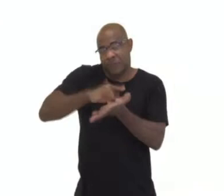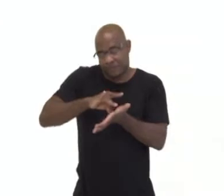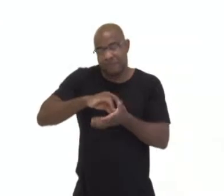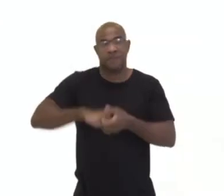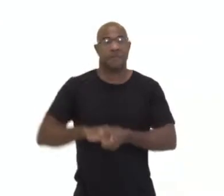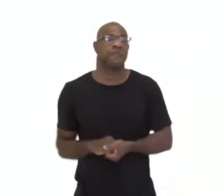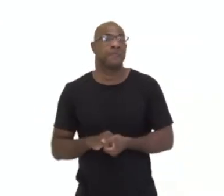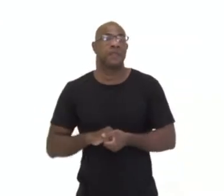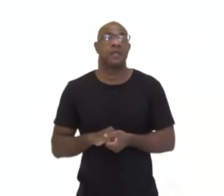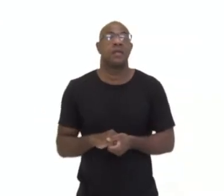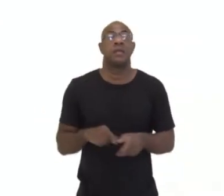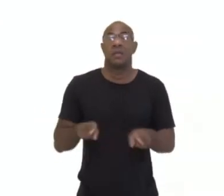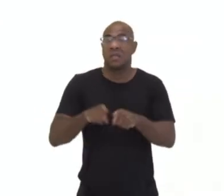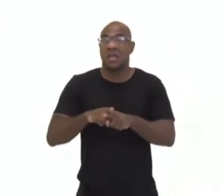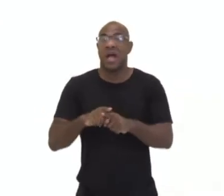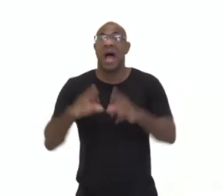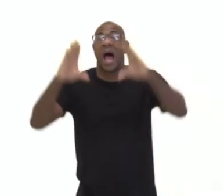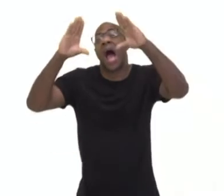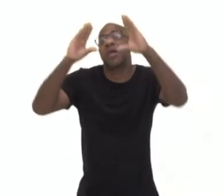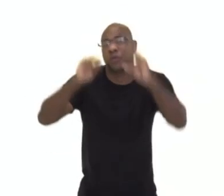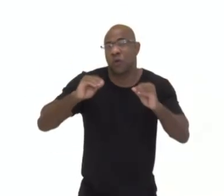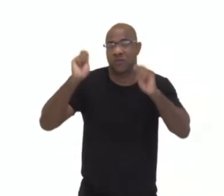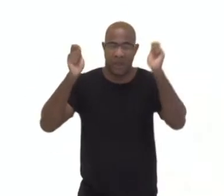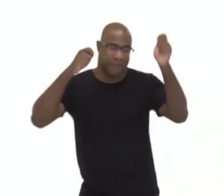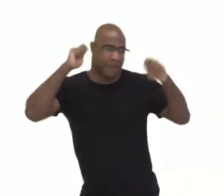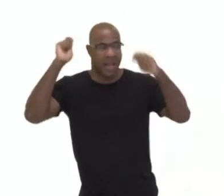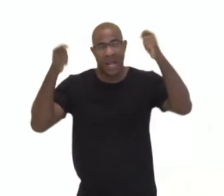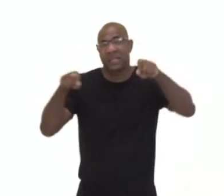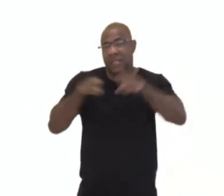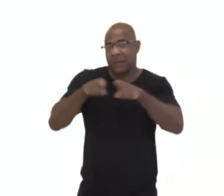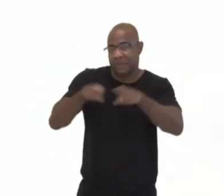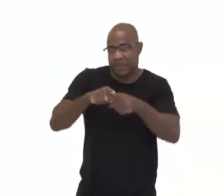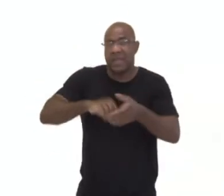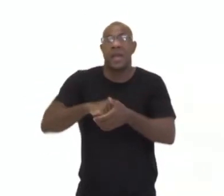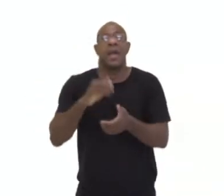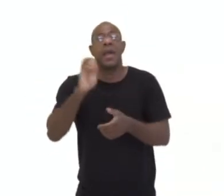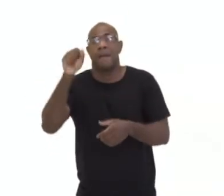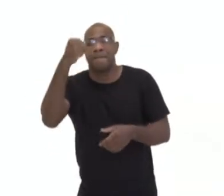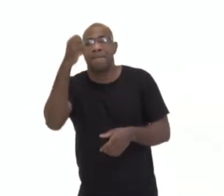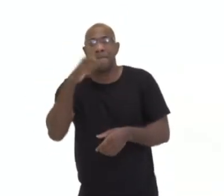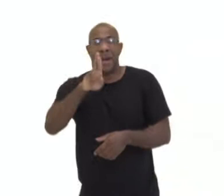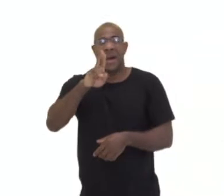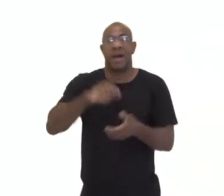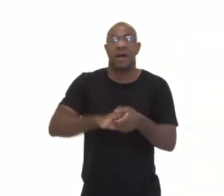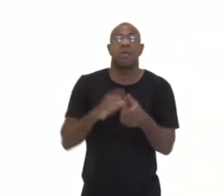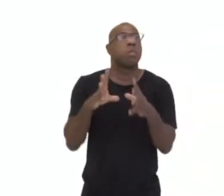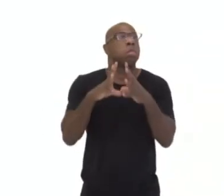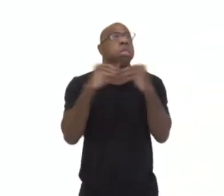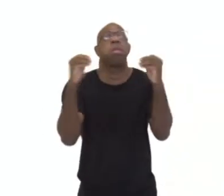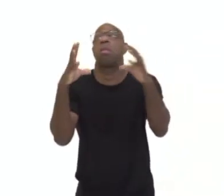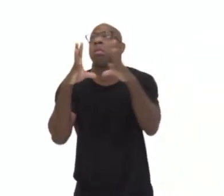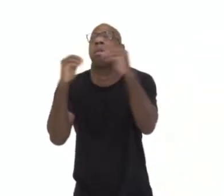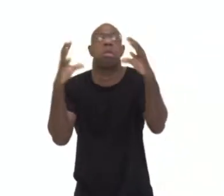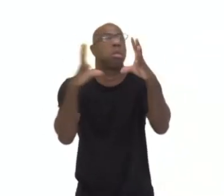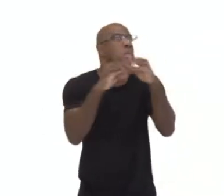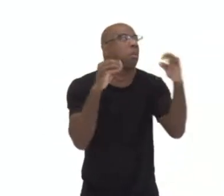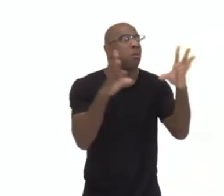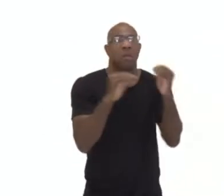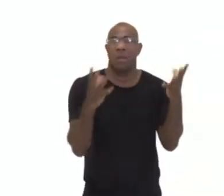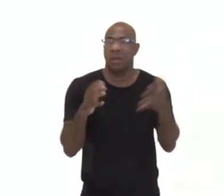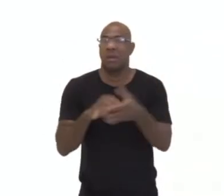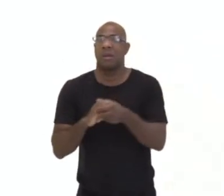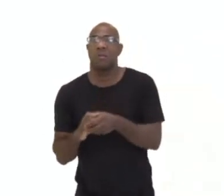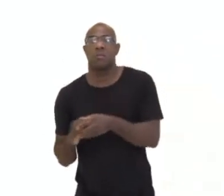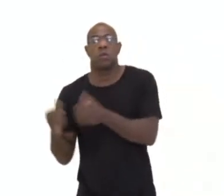As matinês e as anedotas de rua, por exemplo, foram sumindo, dando lugar